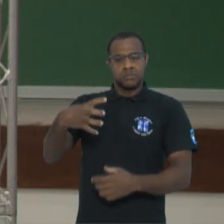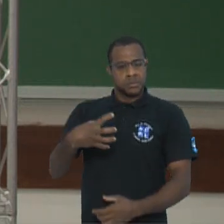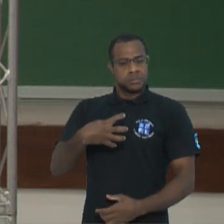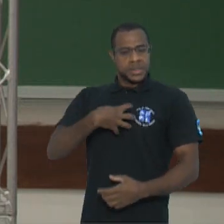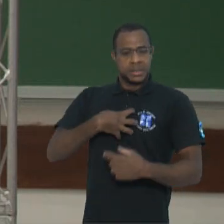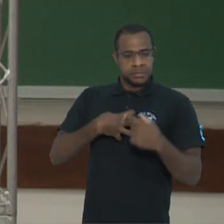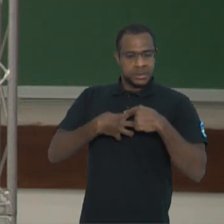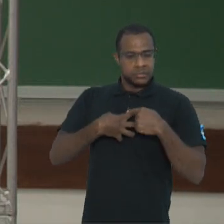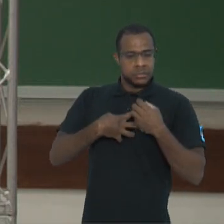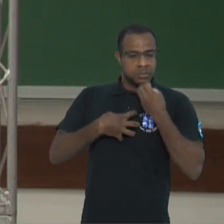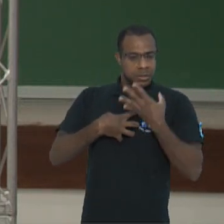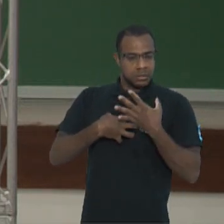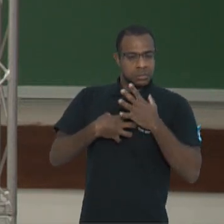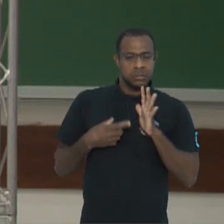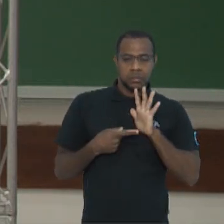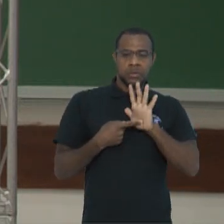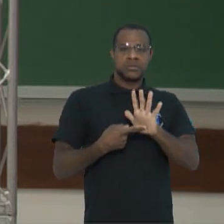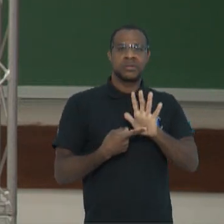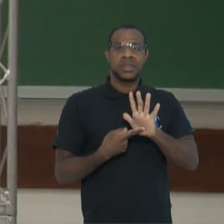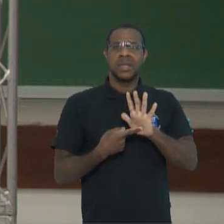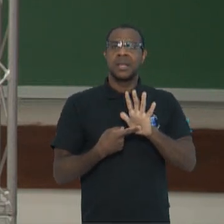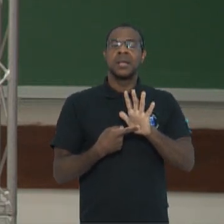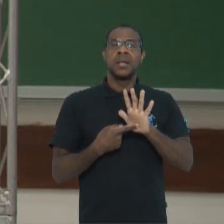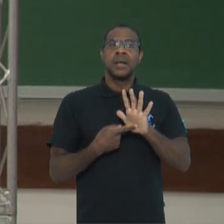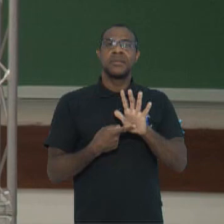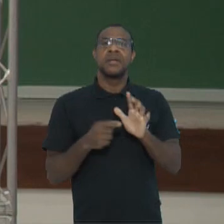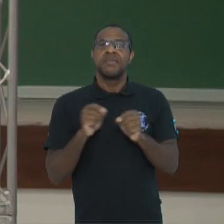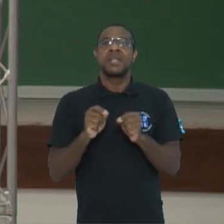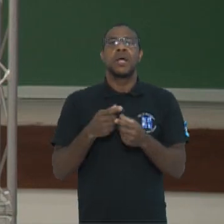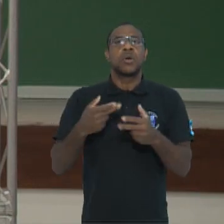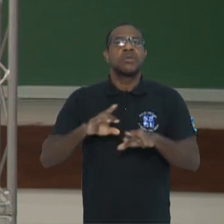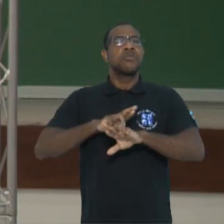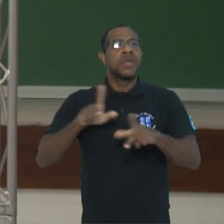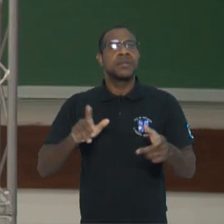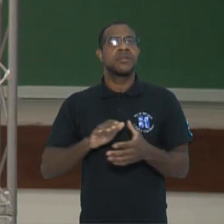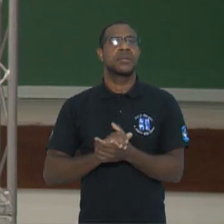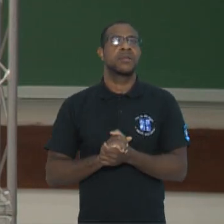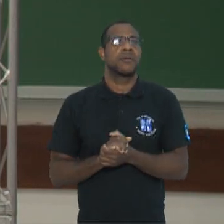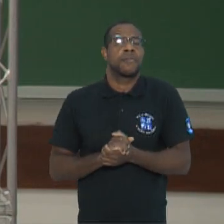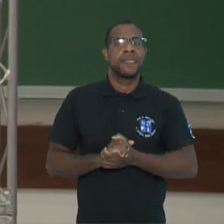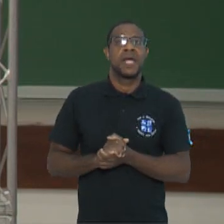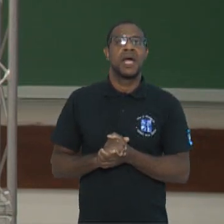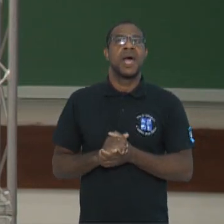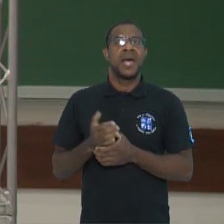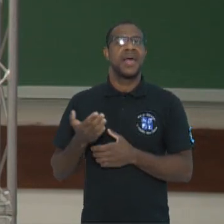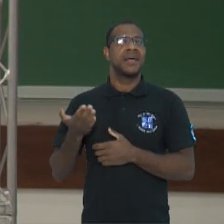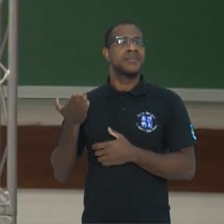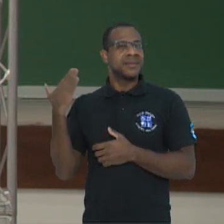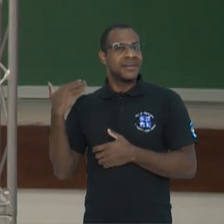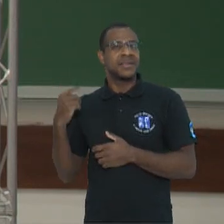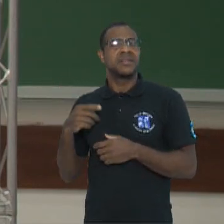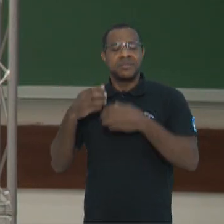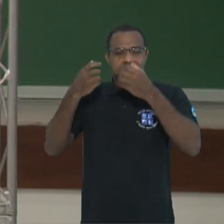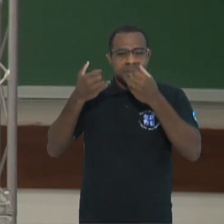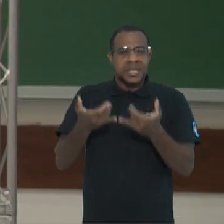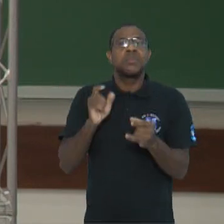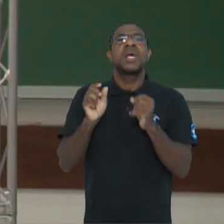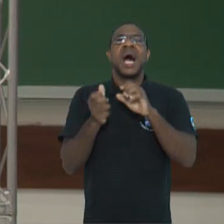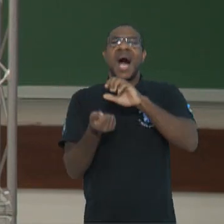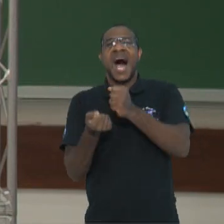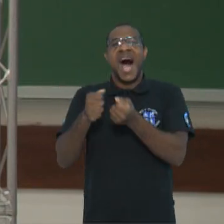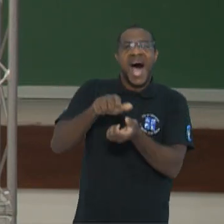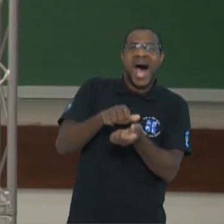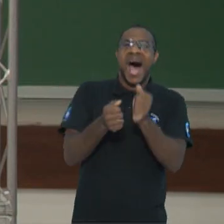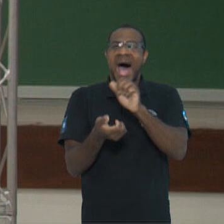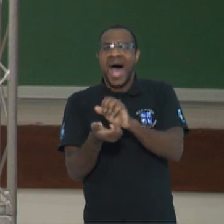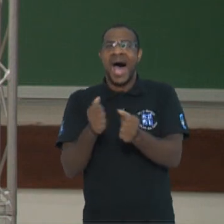sempre pensa, a gente fazer diferente. Né? Nas nossas últimas aulas, a gente falou muito em arte. Então, assim, a possibilidade que vocês têm